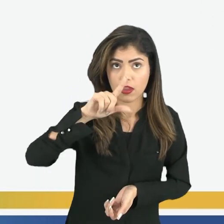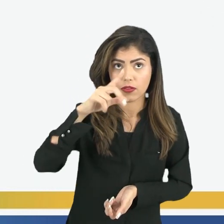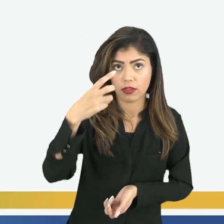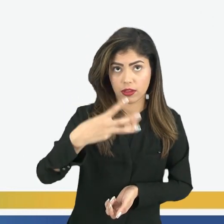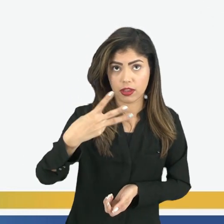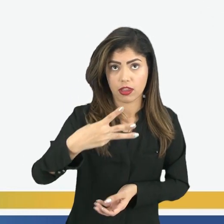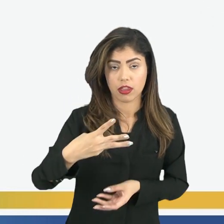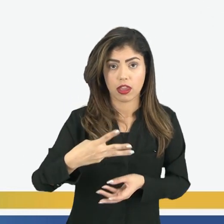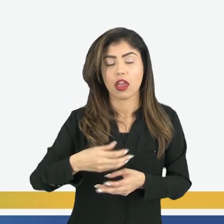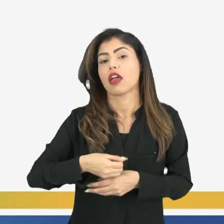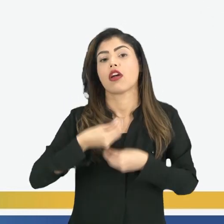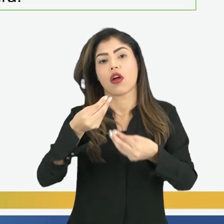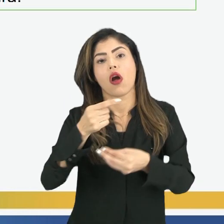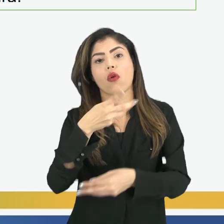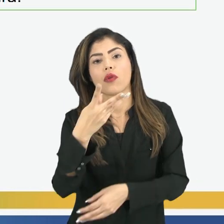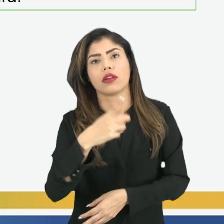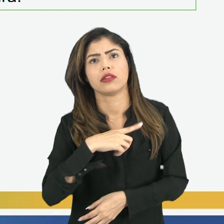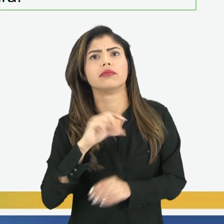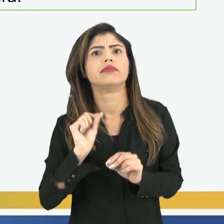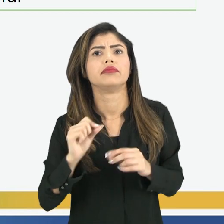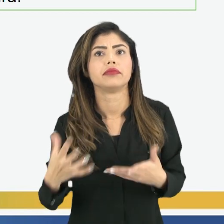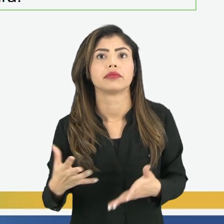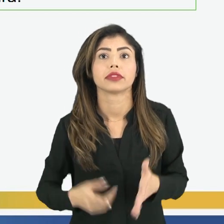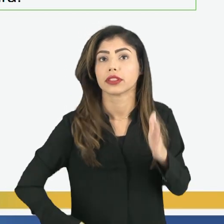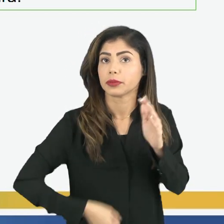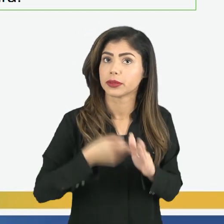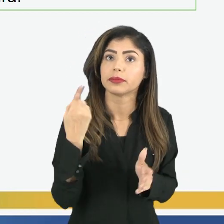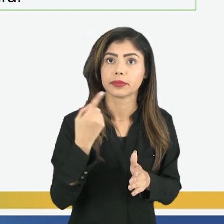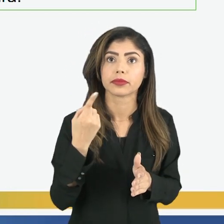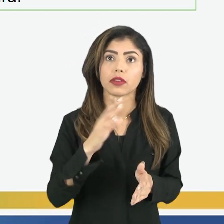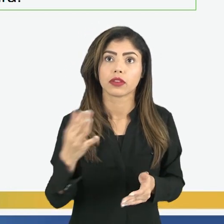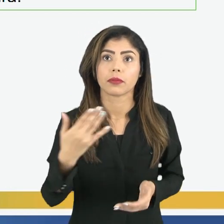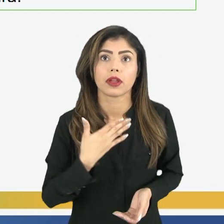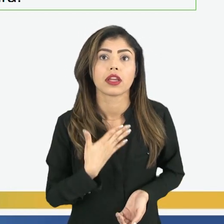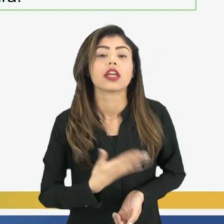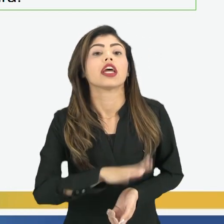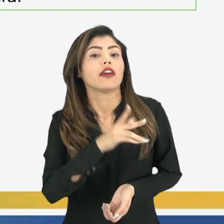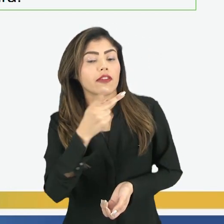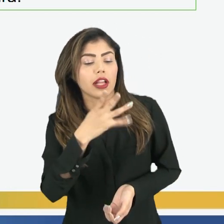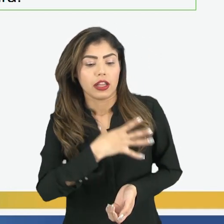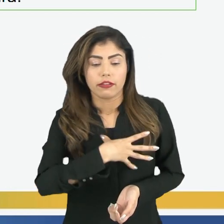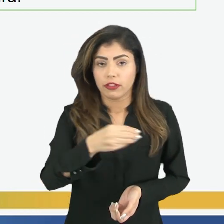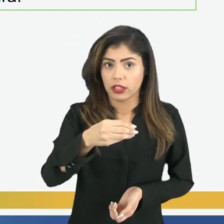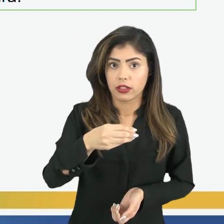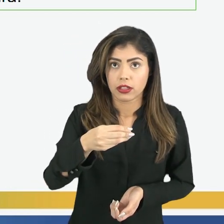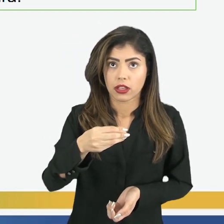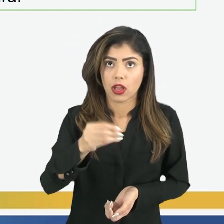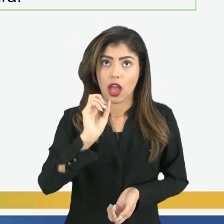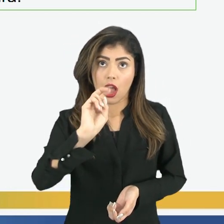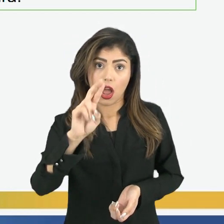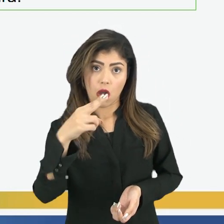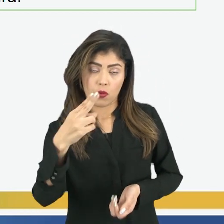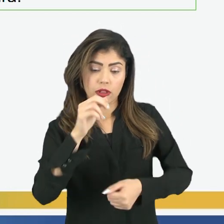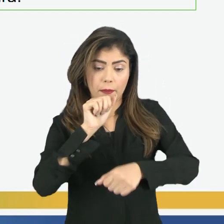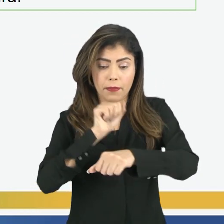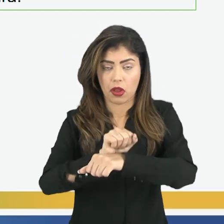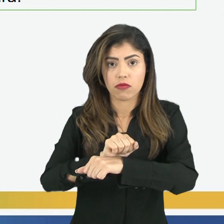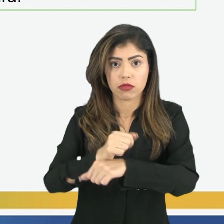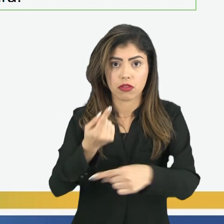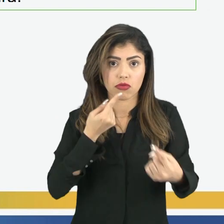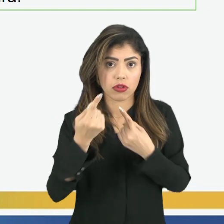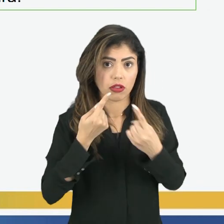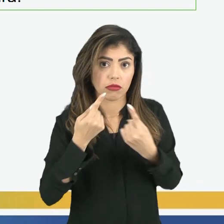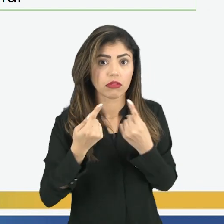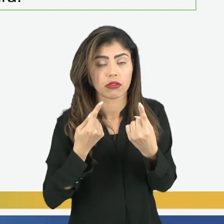3, com quantas eu fico? A primeira, quando a mãe chama o filho, e a segunda, indicando uma pequena pausa no diálogo